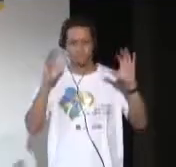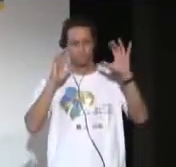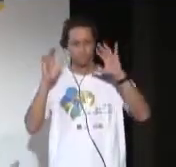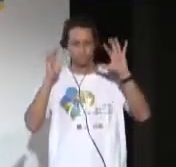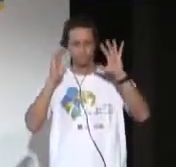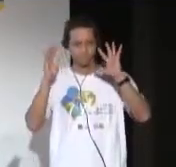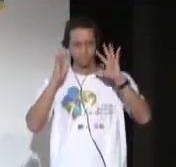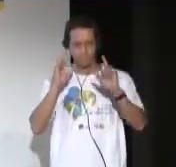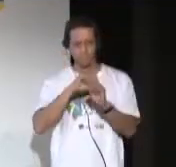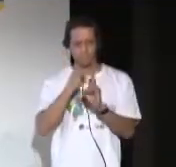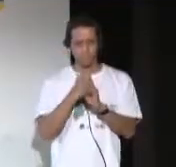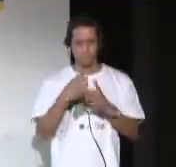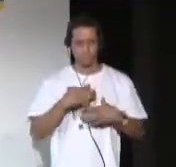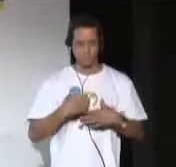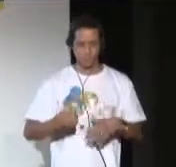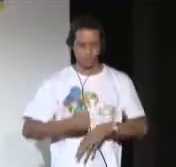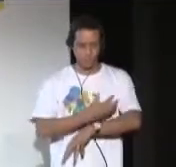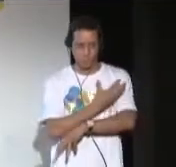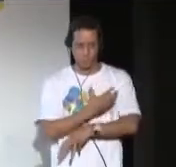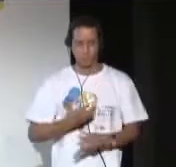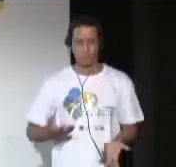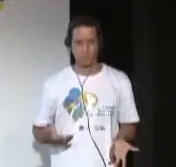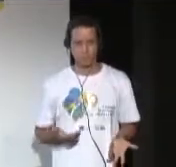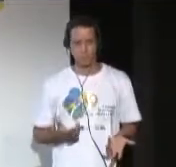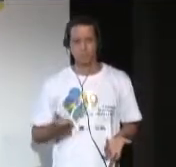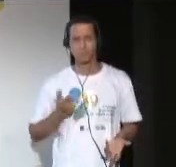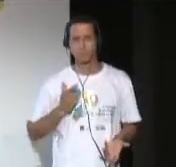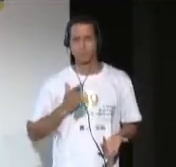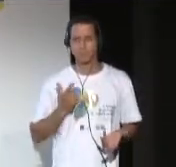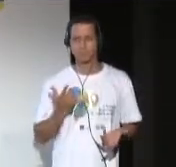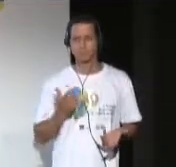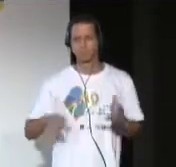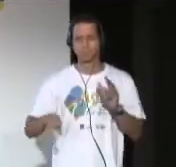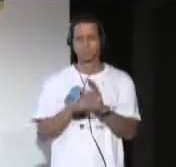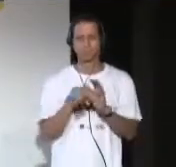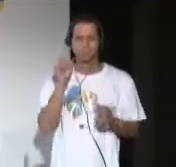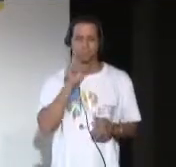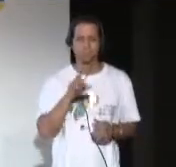aspectos socioemocionais, tem algo muito americano,